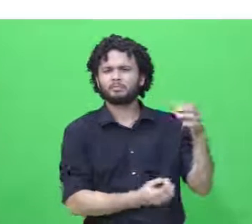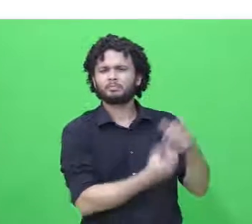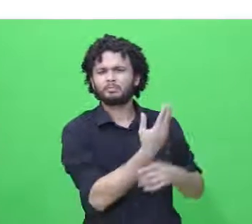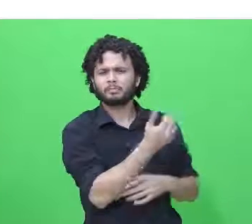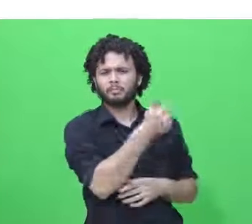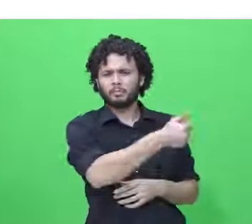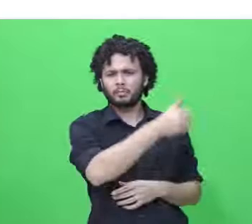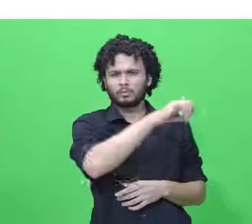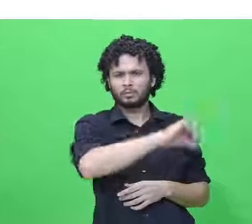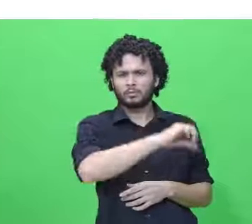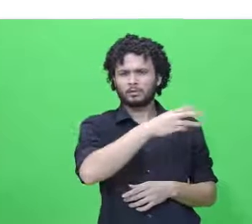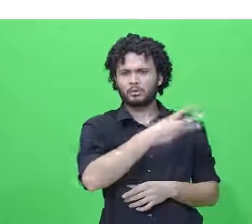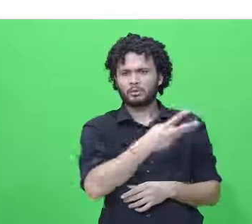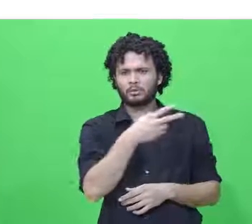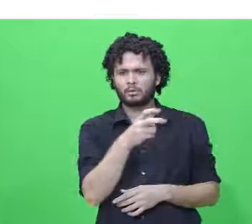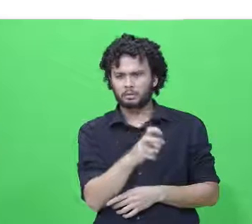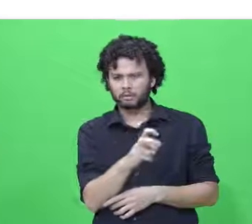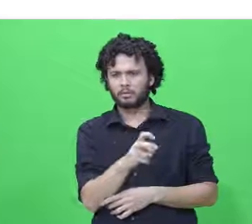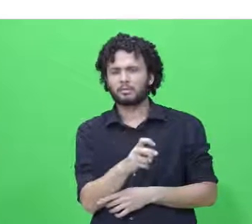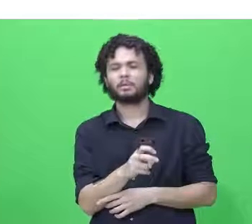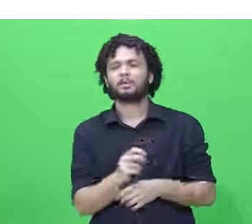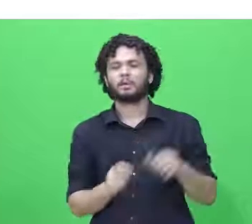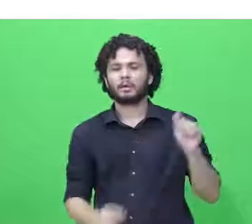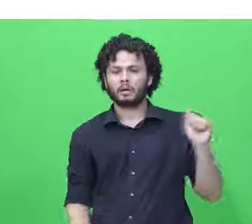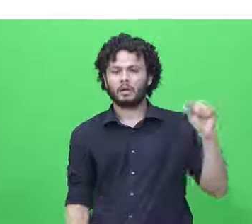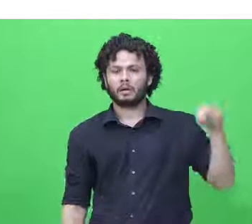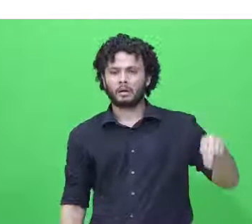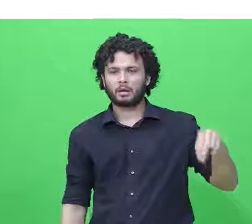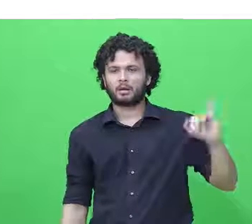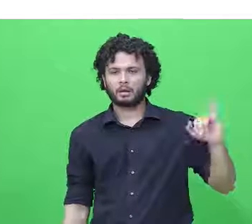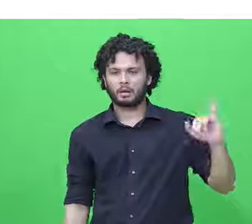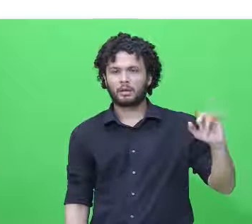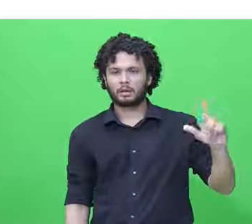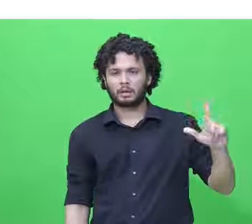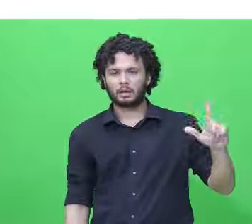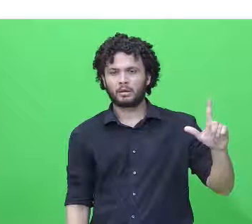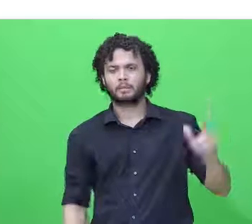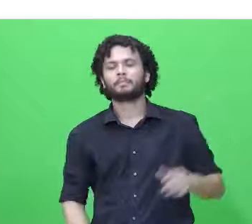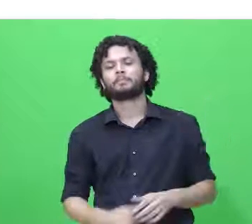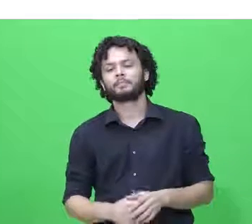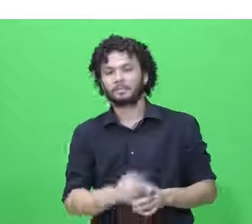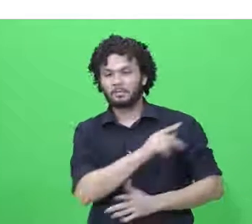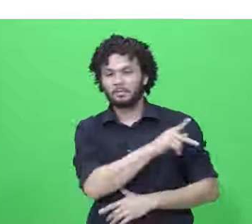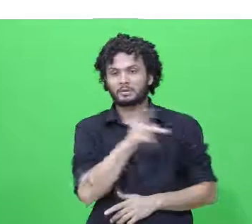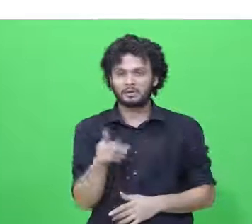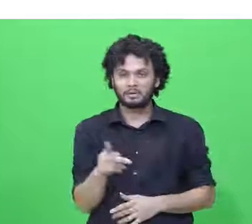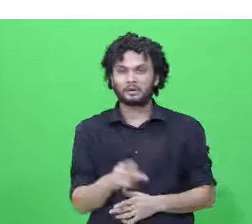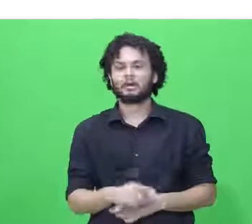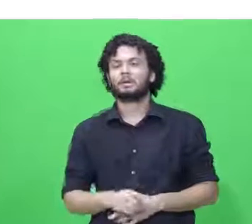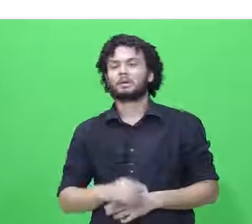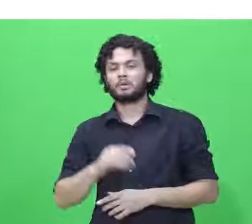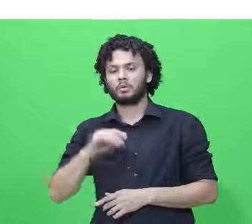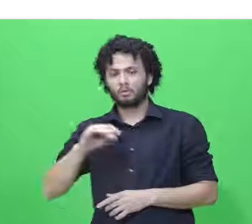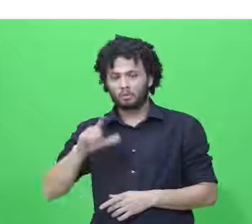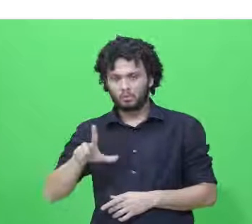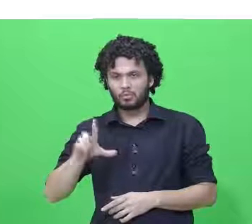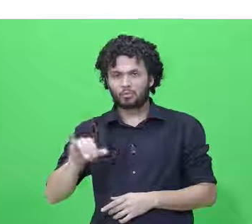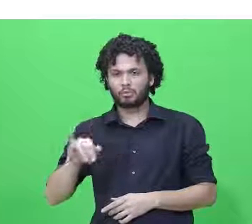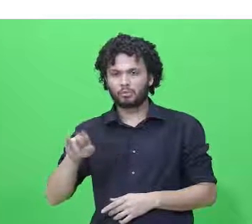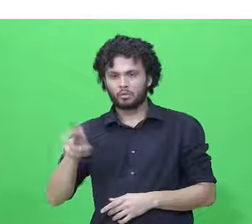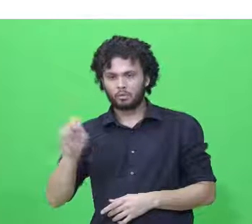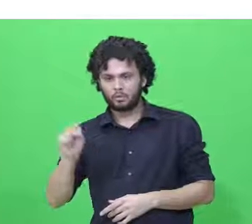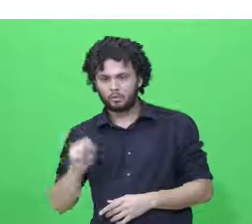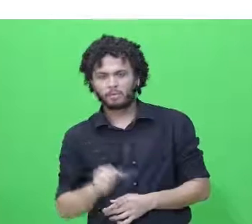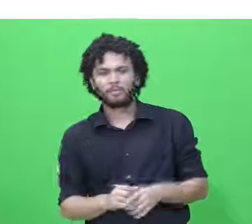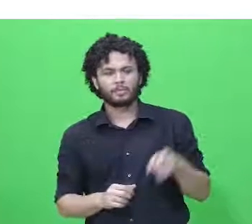Aliança Libertadora Nacional, a ANL. Presidente de honra, então, é Luiz Carlos Prestes, né, um grande nome aí, inclusive, do